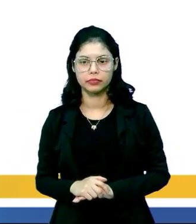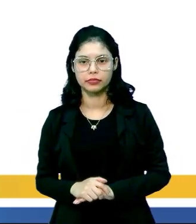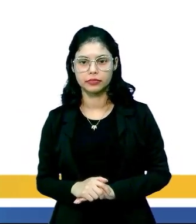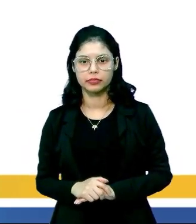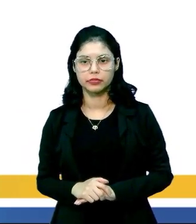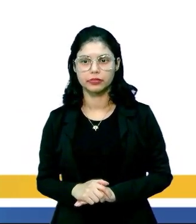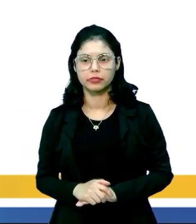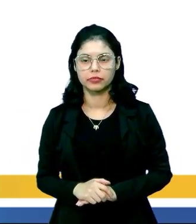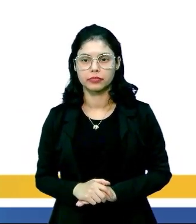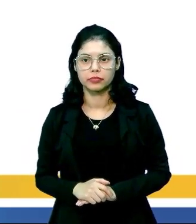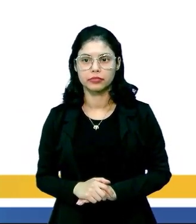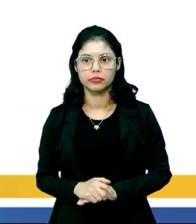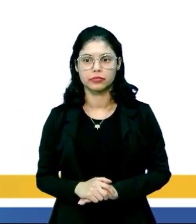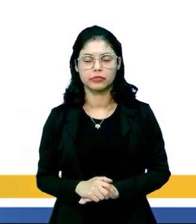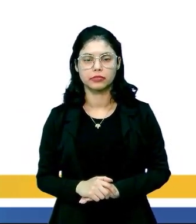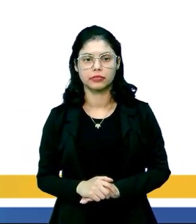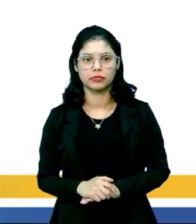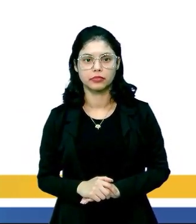americanos